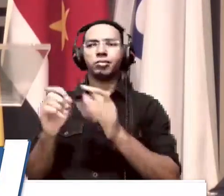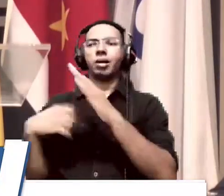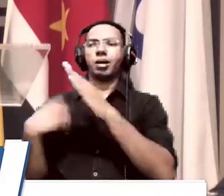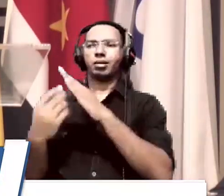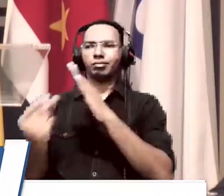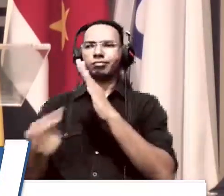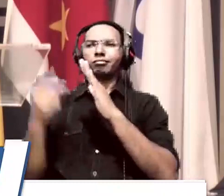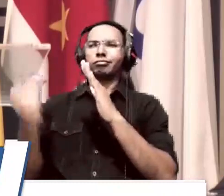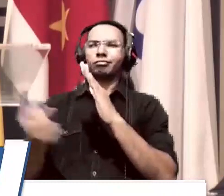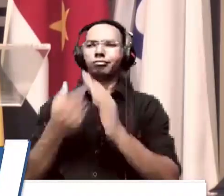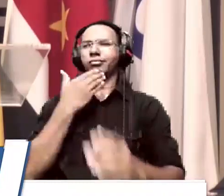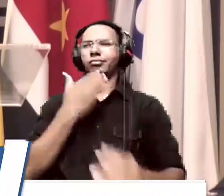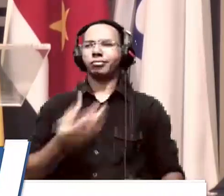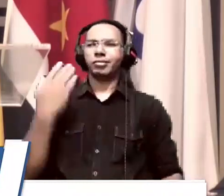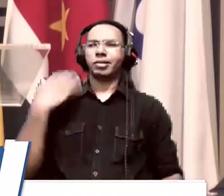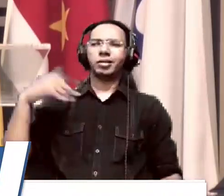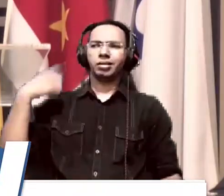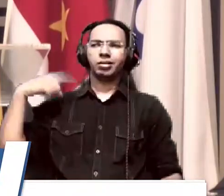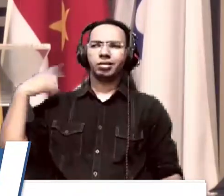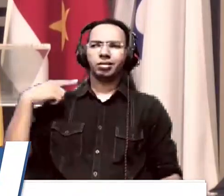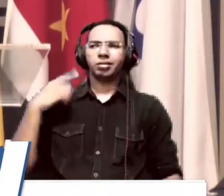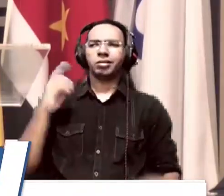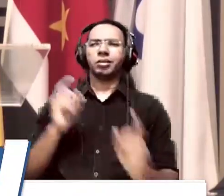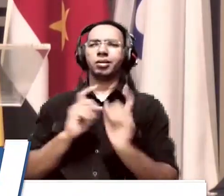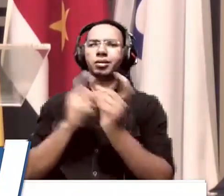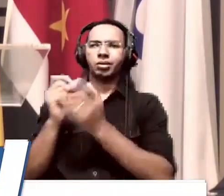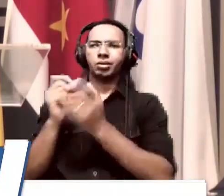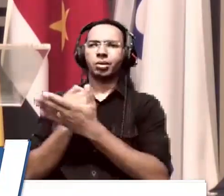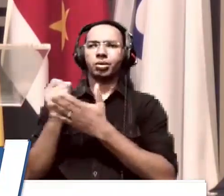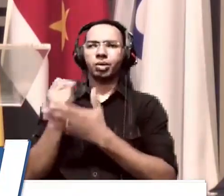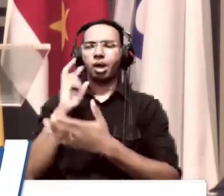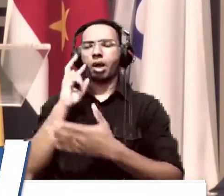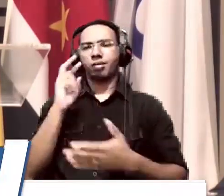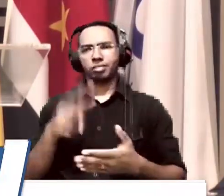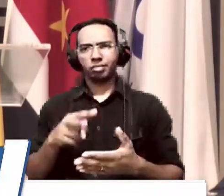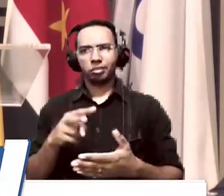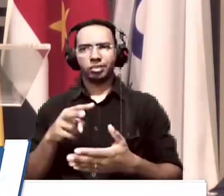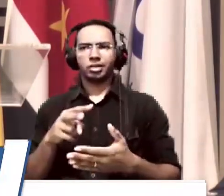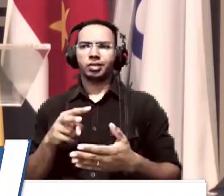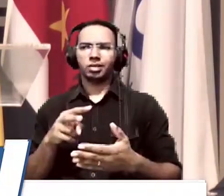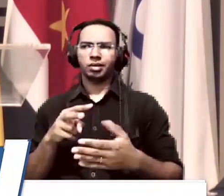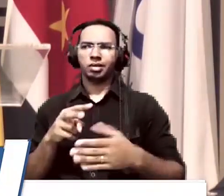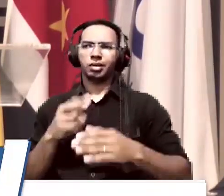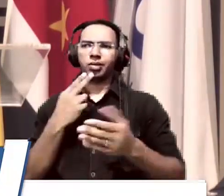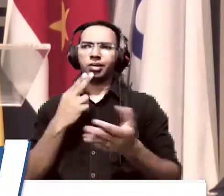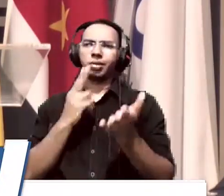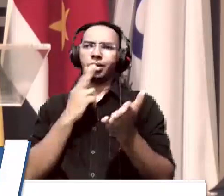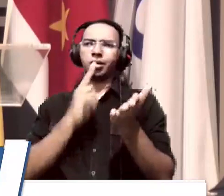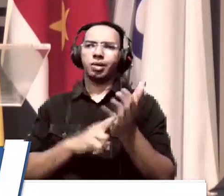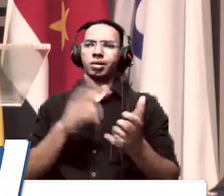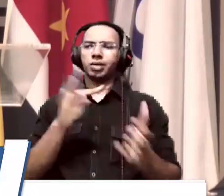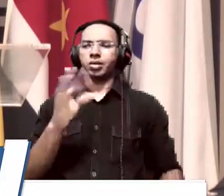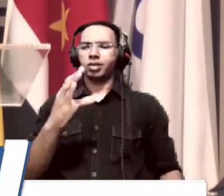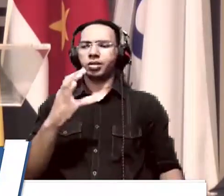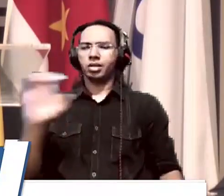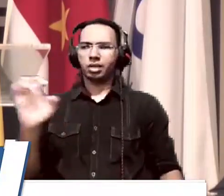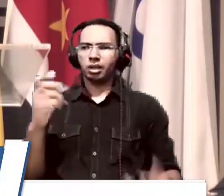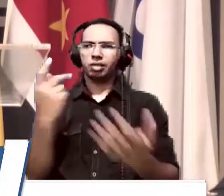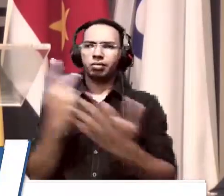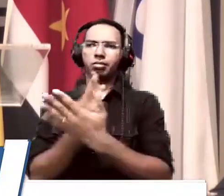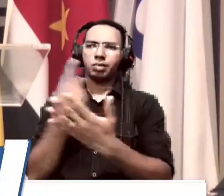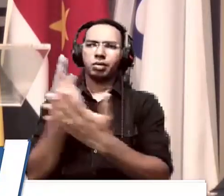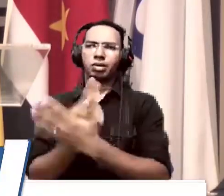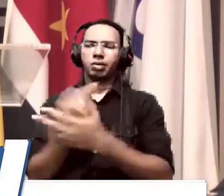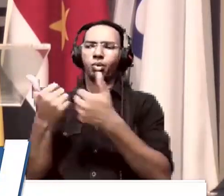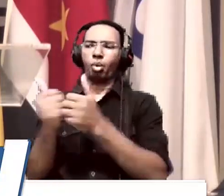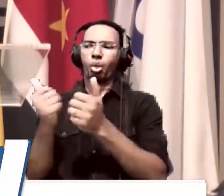do ano passado, a gente está fazendo a discussão desse contrato, eu tenho visto, eu vi a notificação do TCE sobre as irregularidades no transporte público